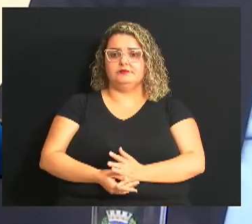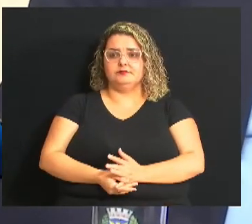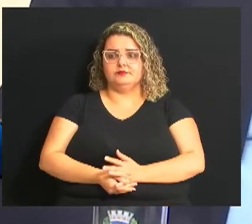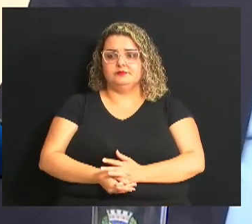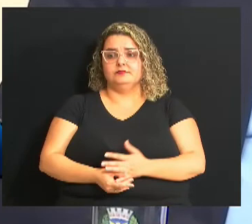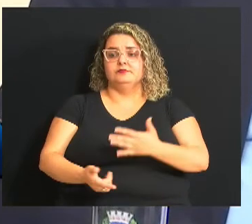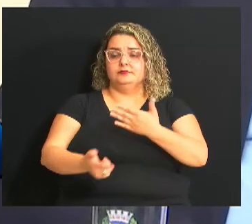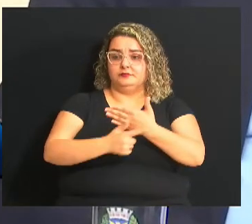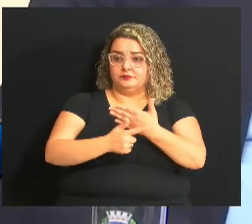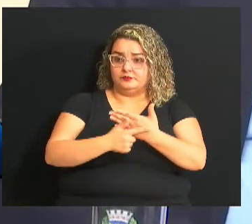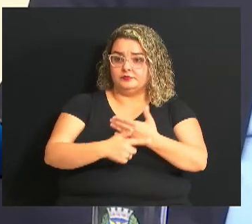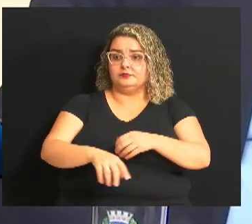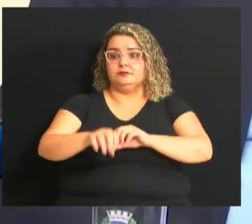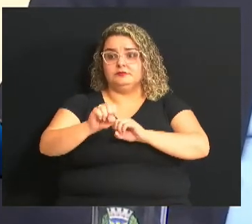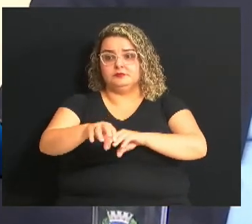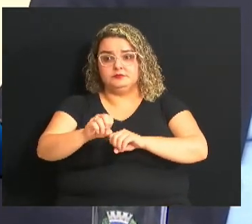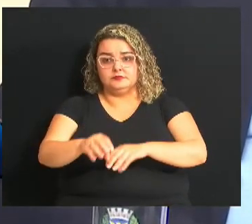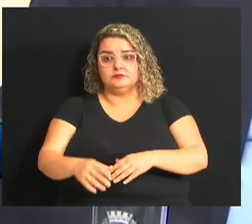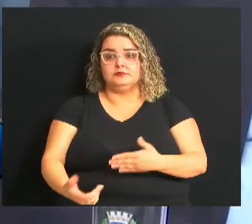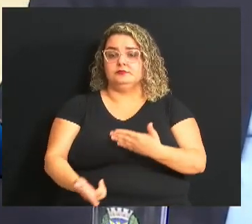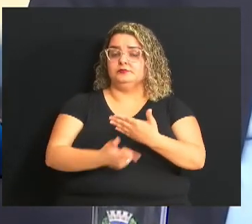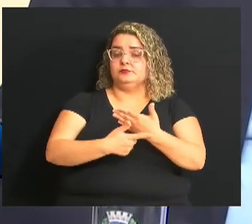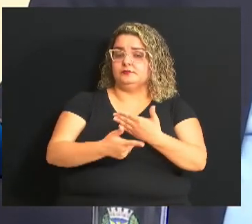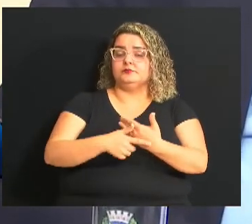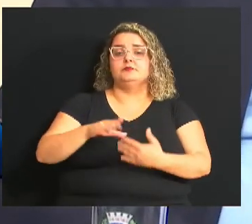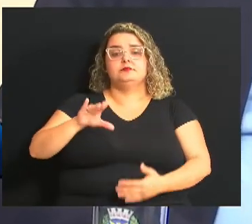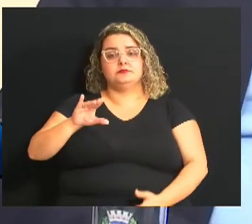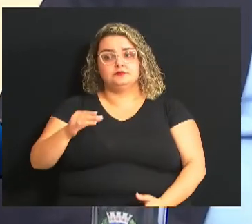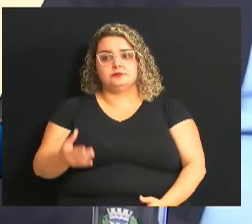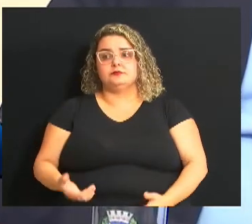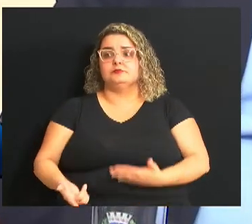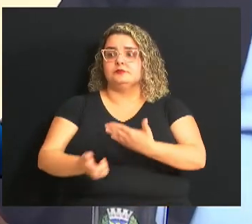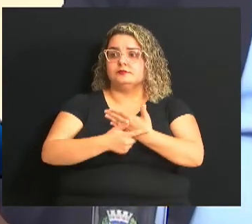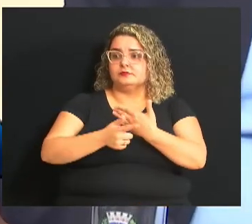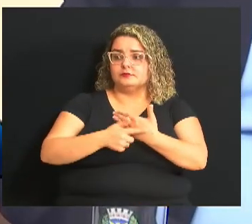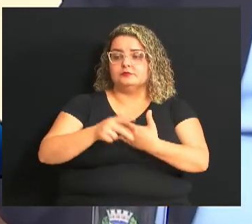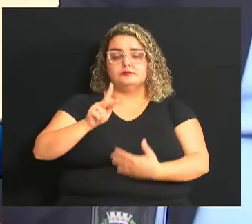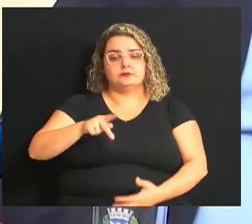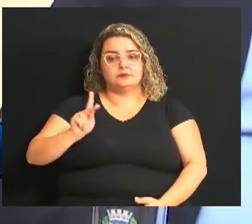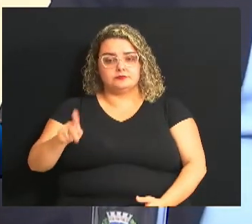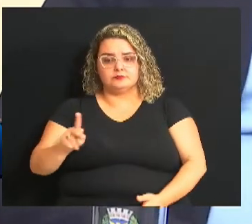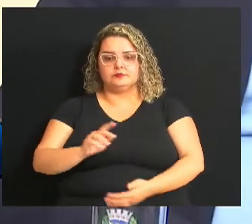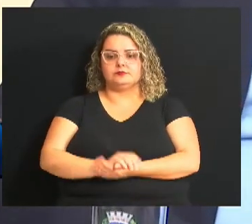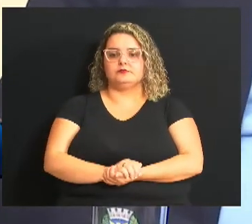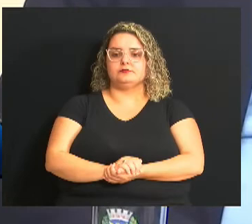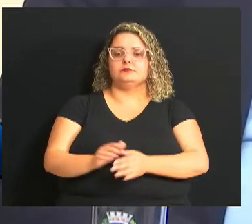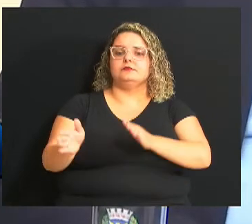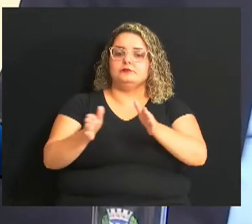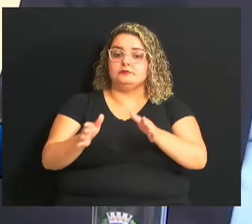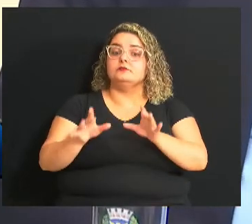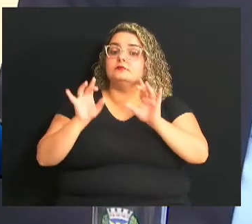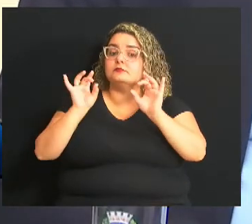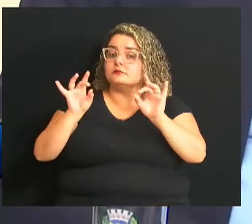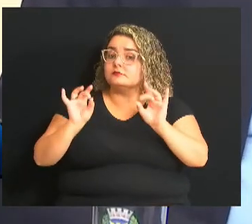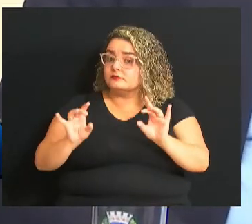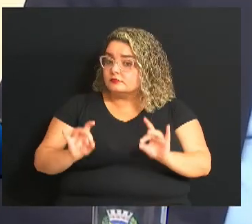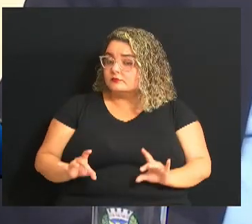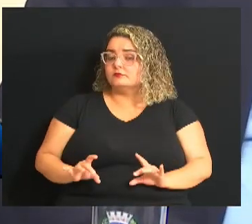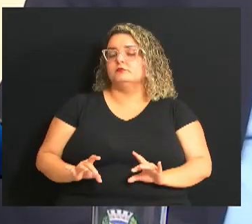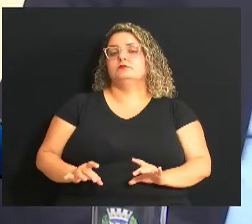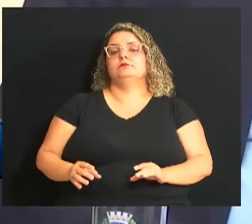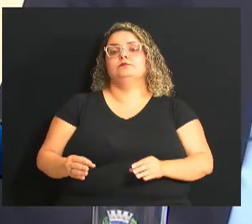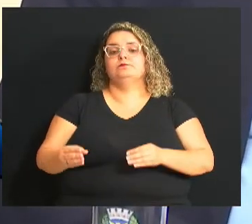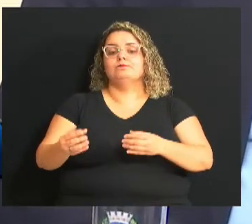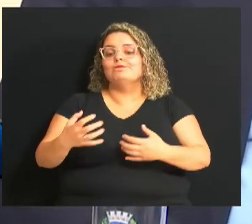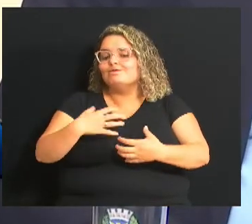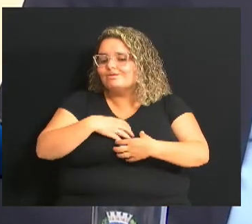da educação, o papel da ciência, o papel dos professores, em um momento tão delicado da história do nosso país,